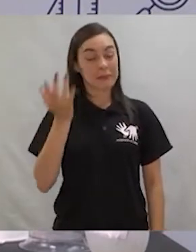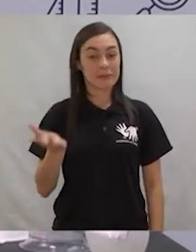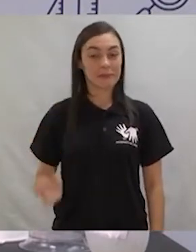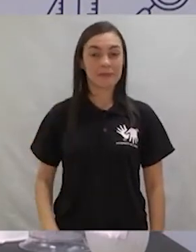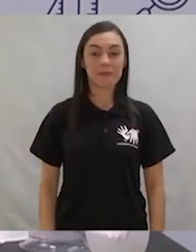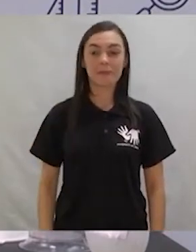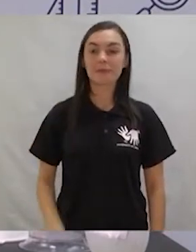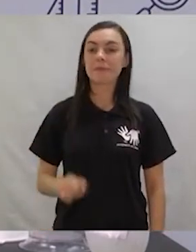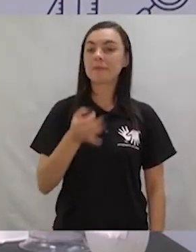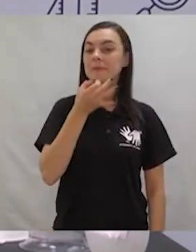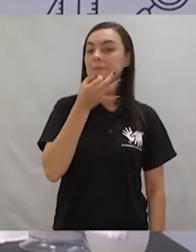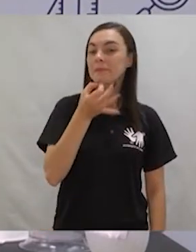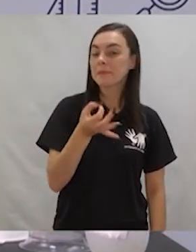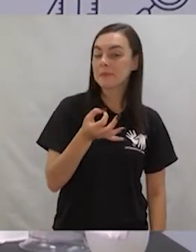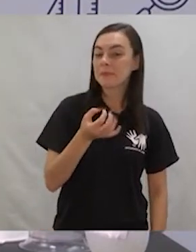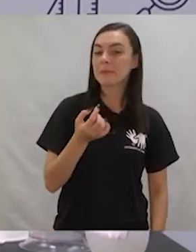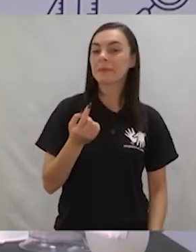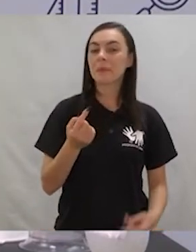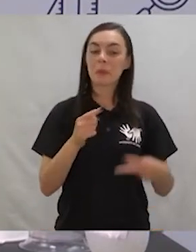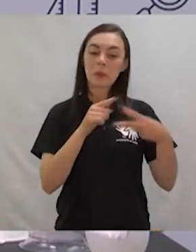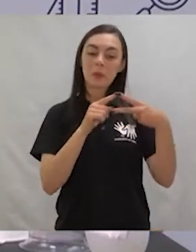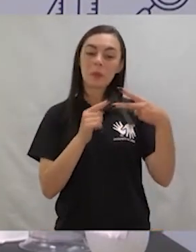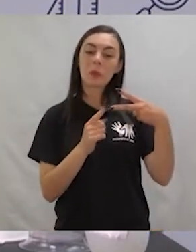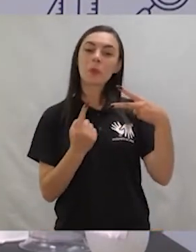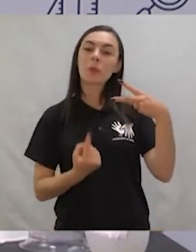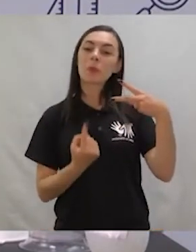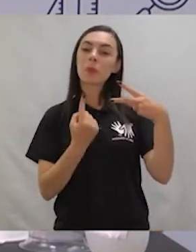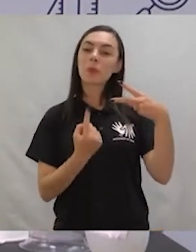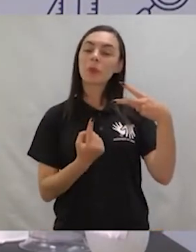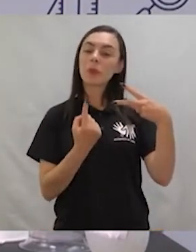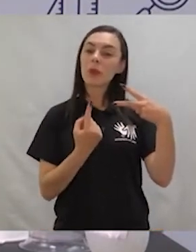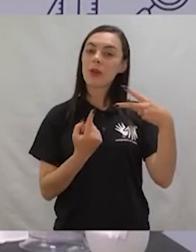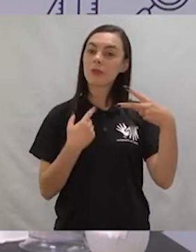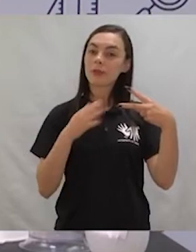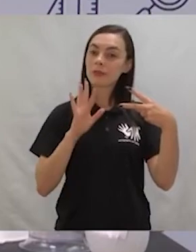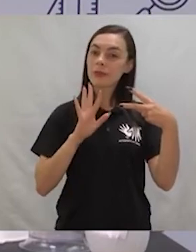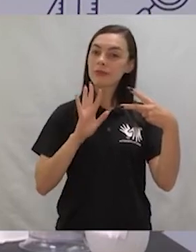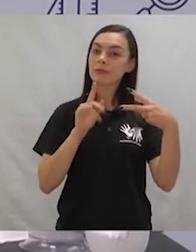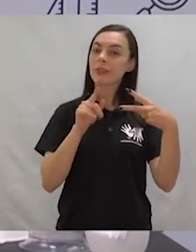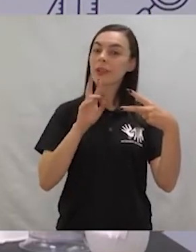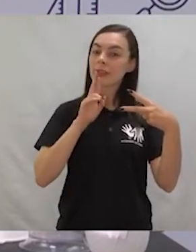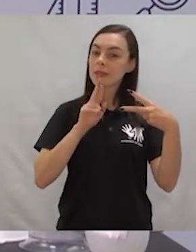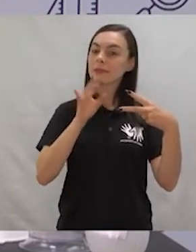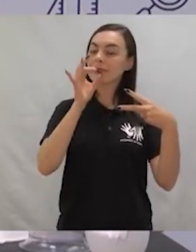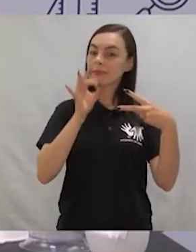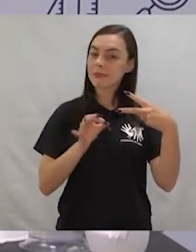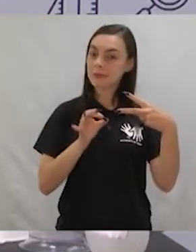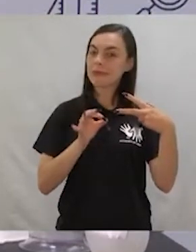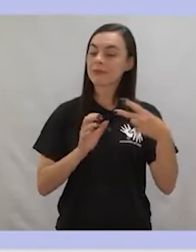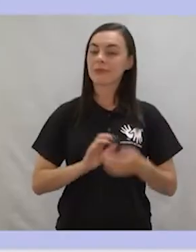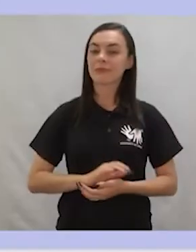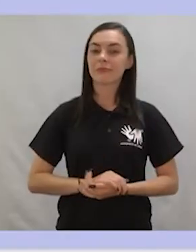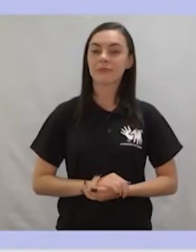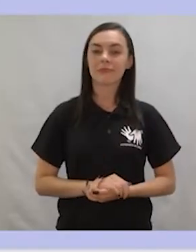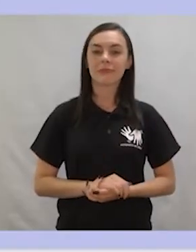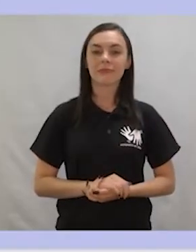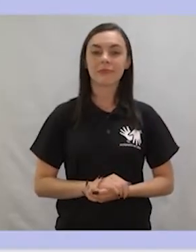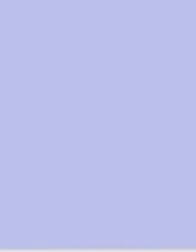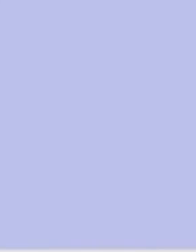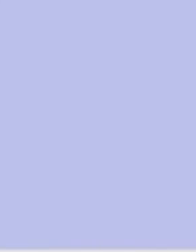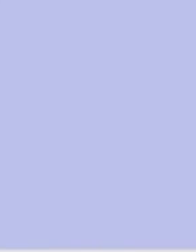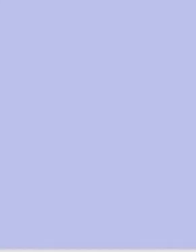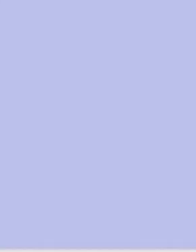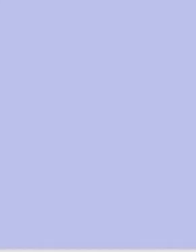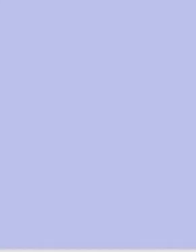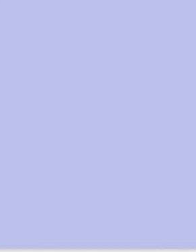aí com vocês. O que vocês acham? Qual dessas duas opções que a professora deu, que é o título da poesia de hoje?